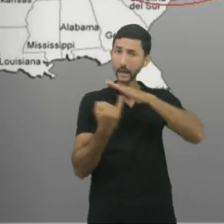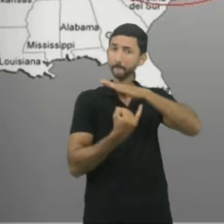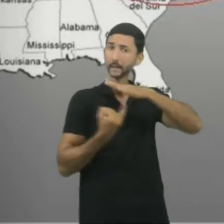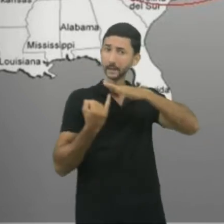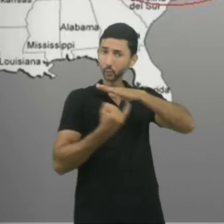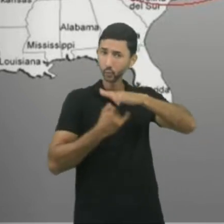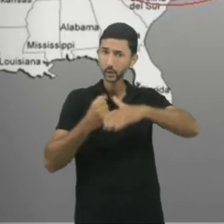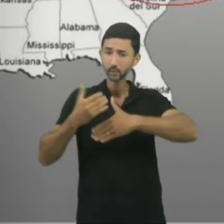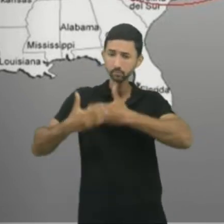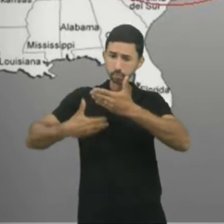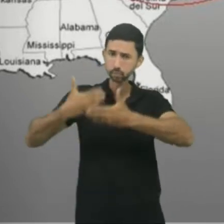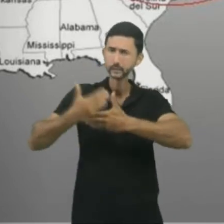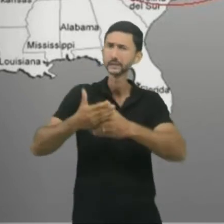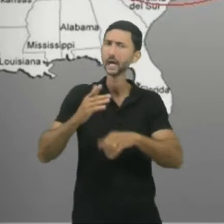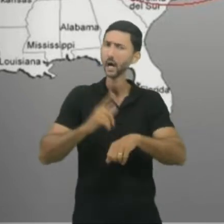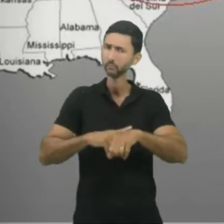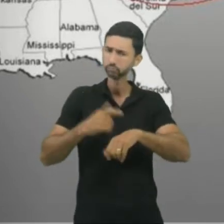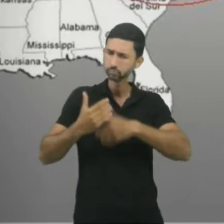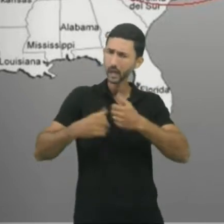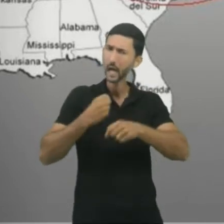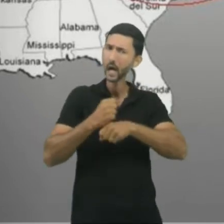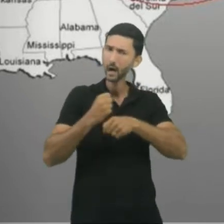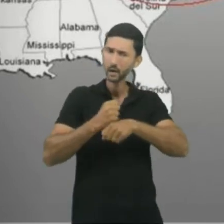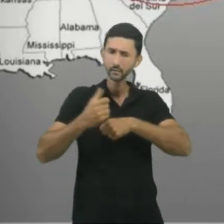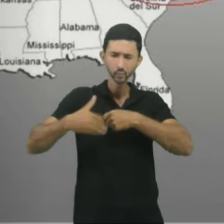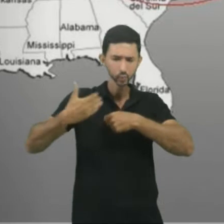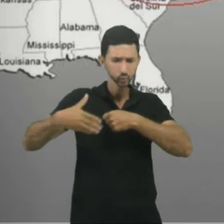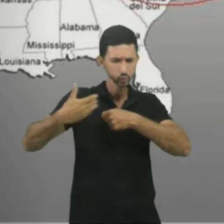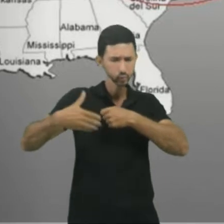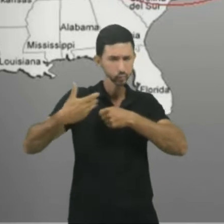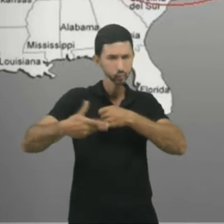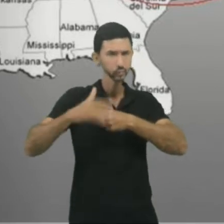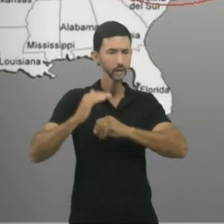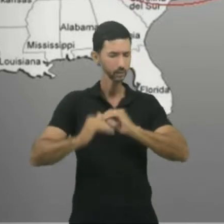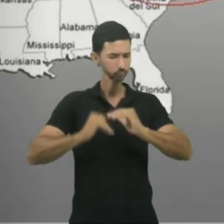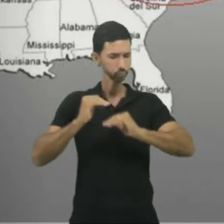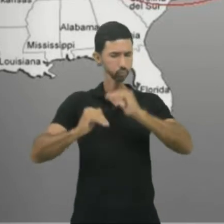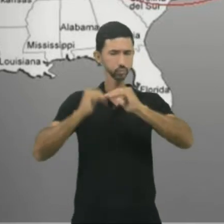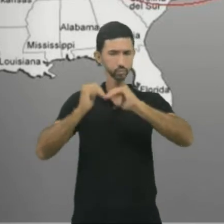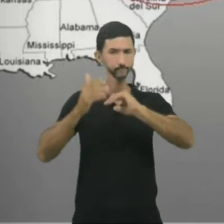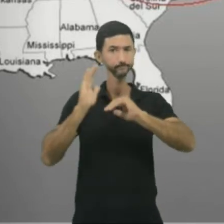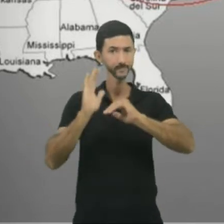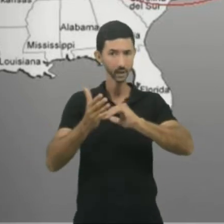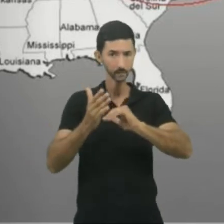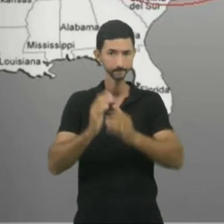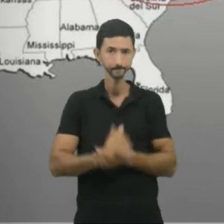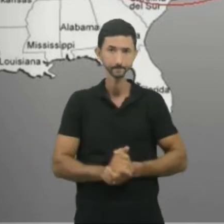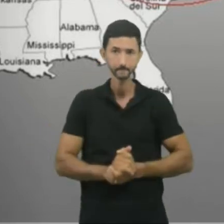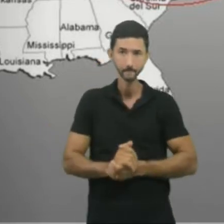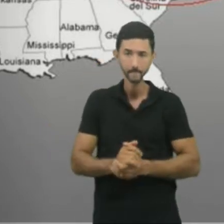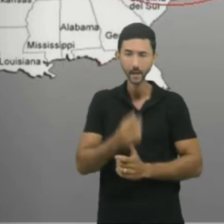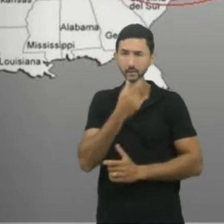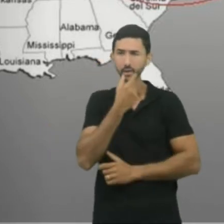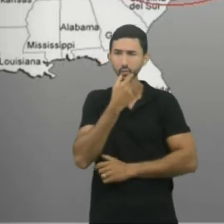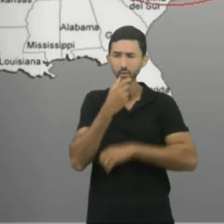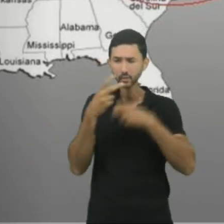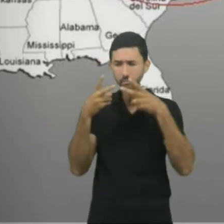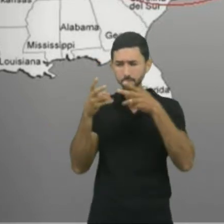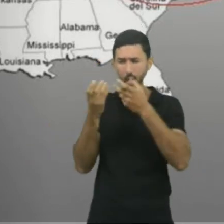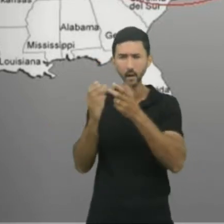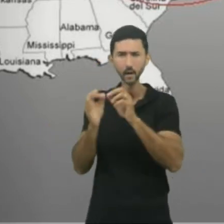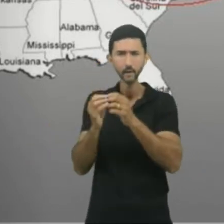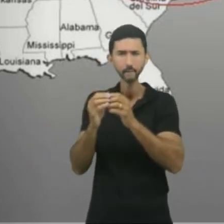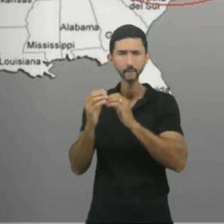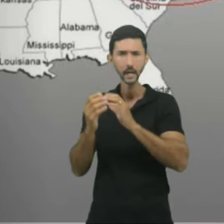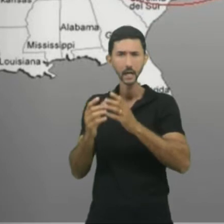industrialização que já tem um certo tempo, um certo amadurecimento. Os Estados Unidos visa, então, uma